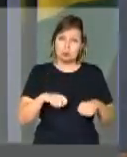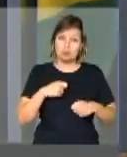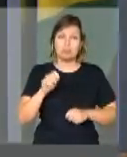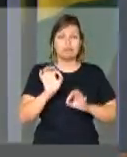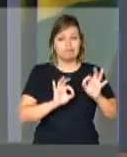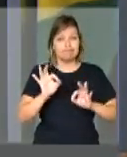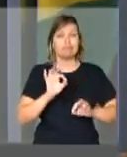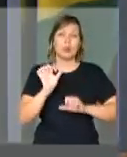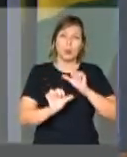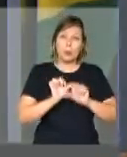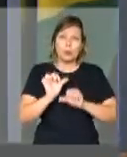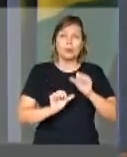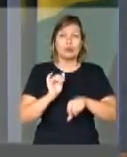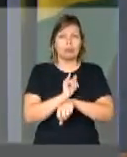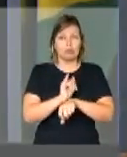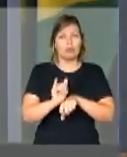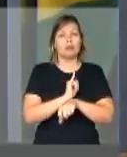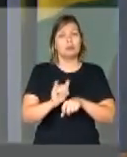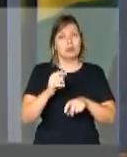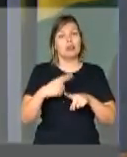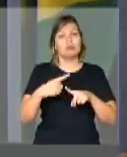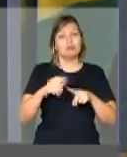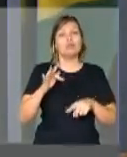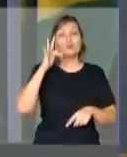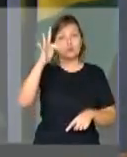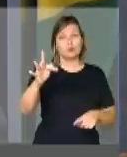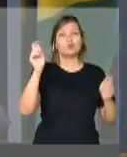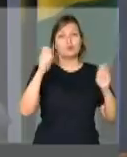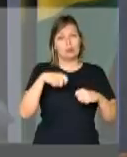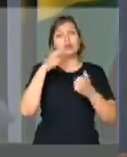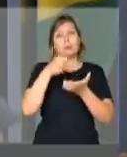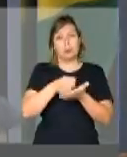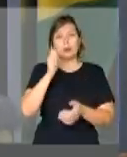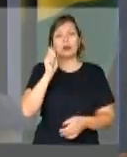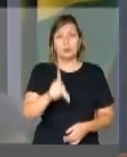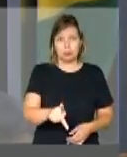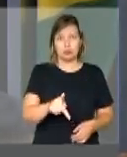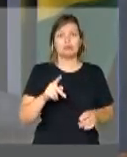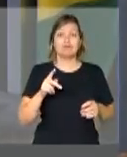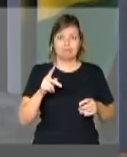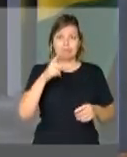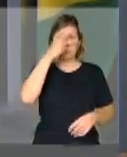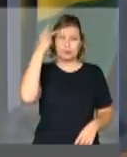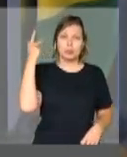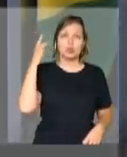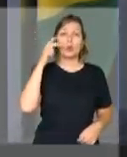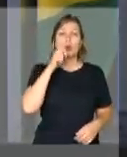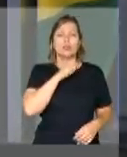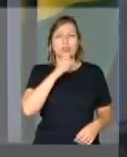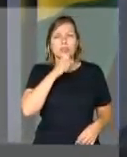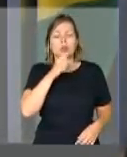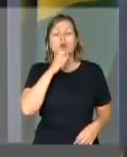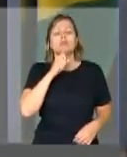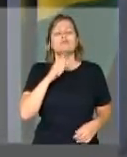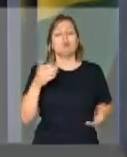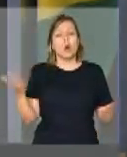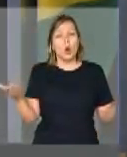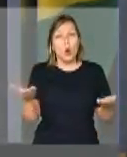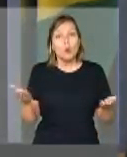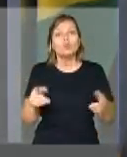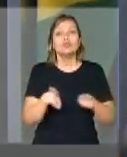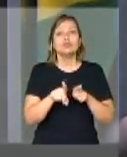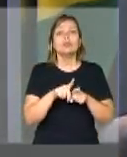no futuro. Além disso, a gente está votando aqui agora, no plenário, as emendas, os destaques